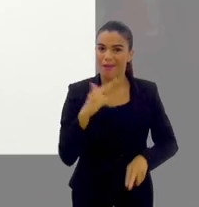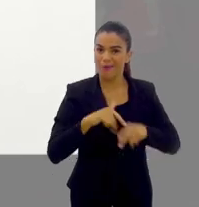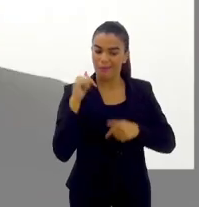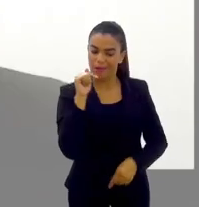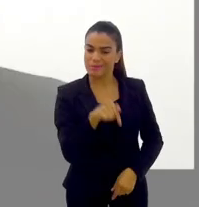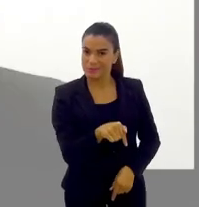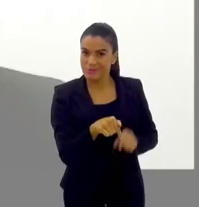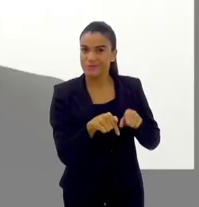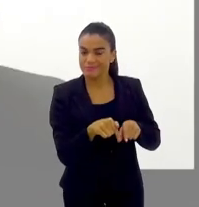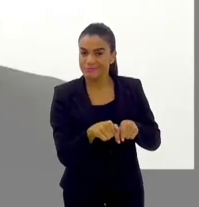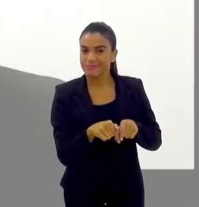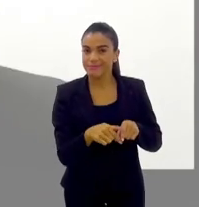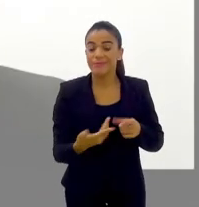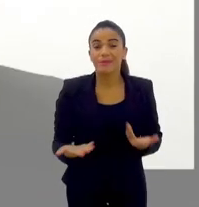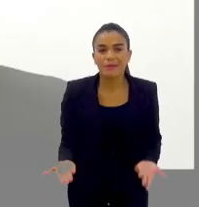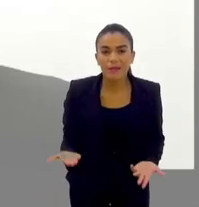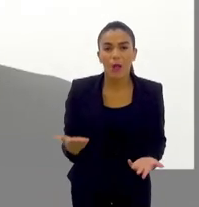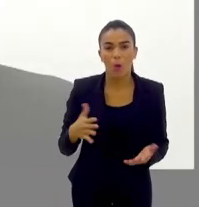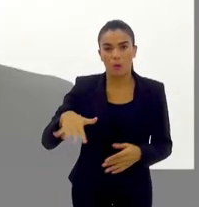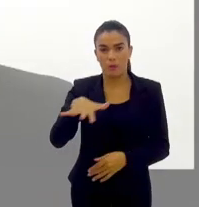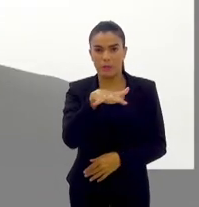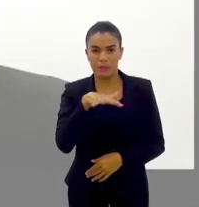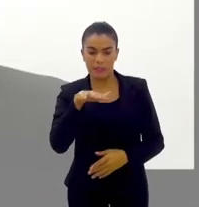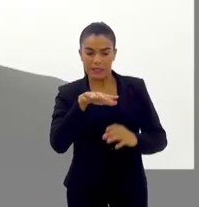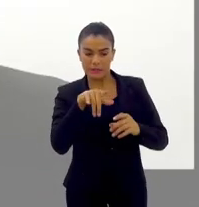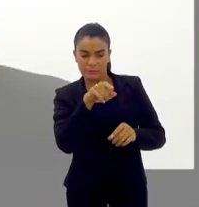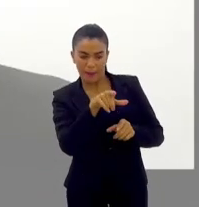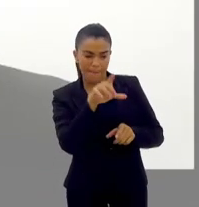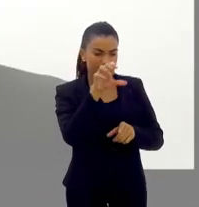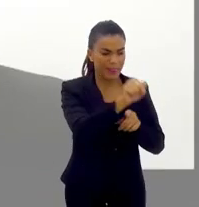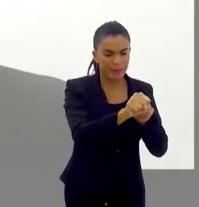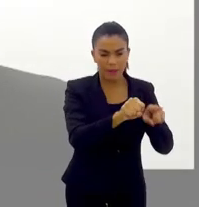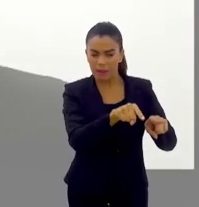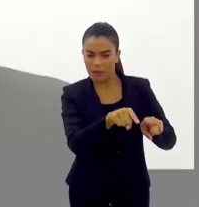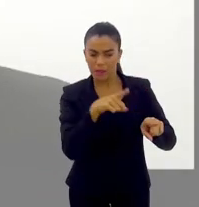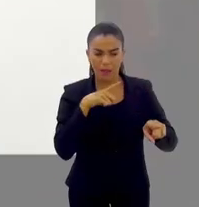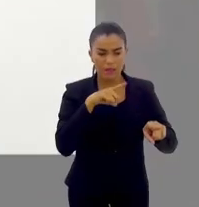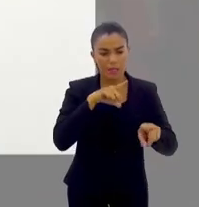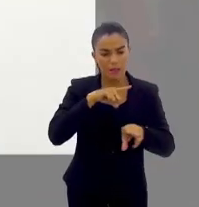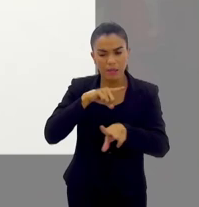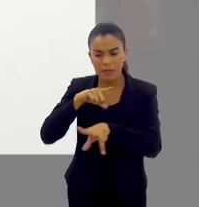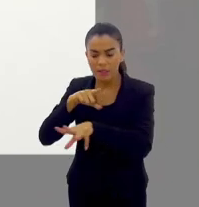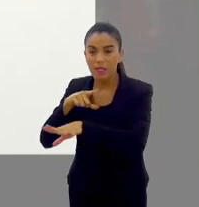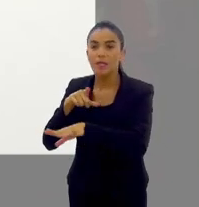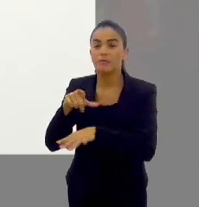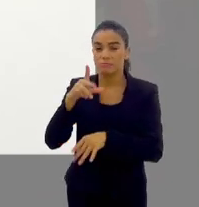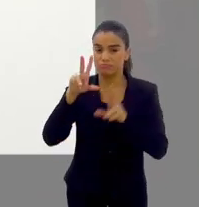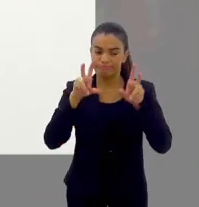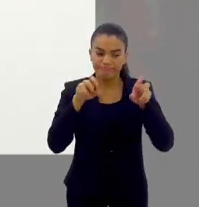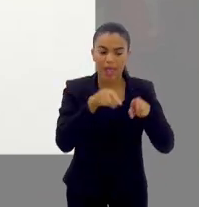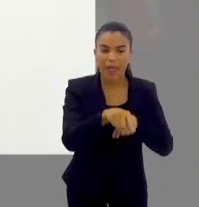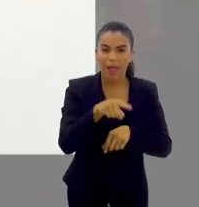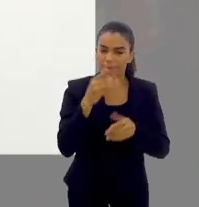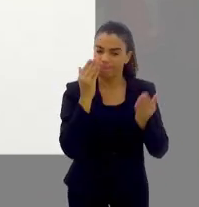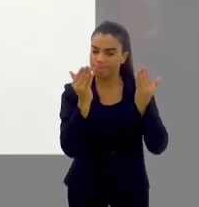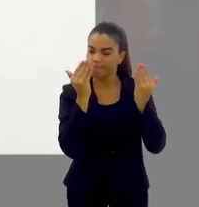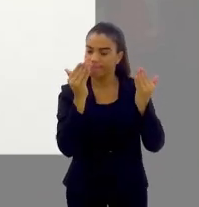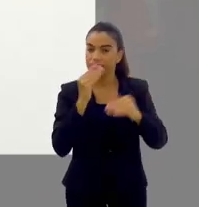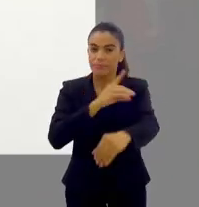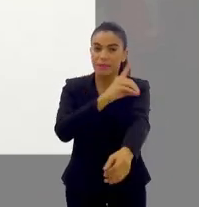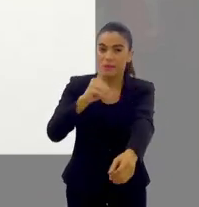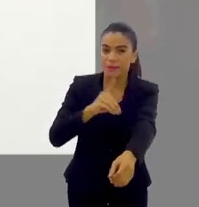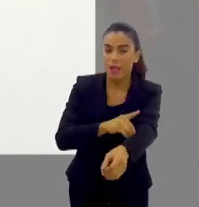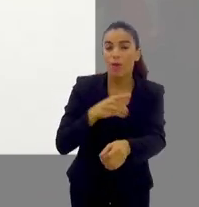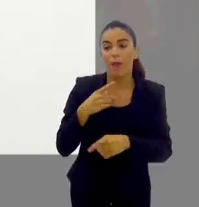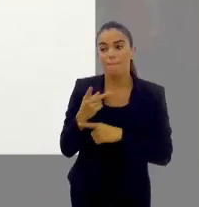conta desse motivo, né? Então, nesses sinais, quando tem um quadro que abre, que é possivelmente de dengue,